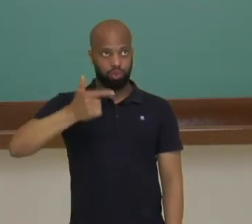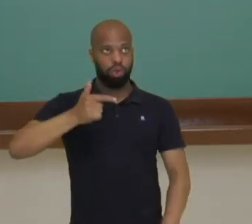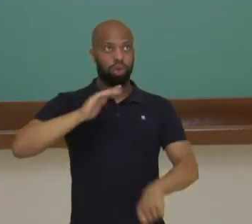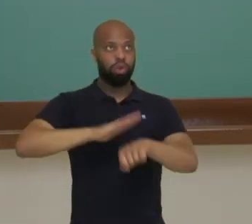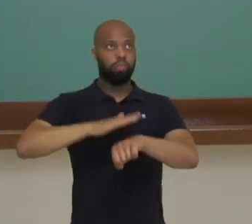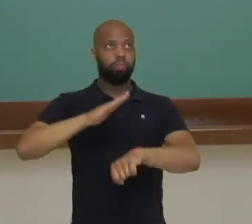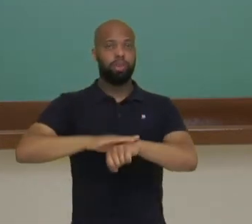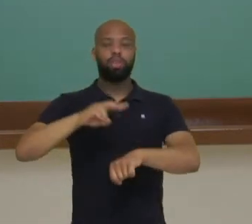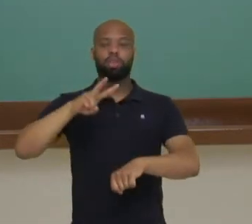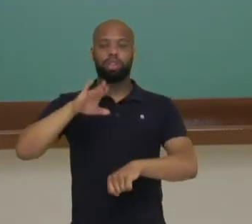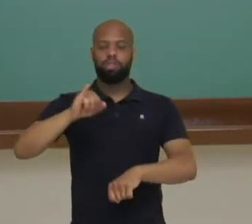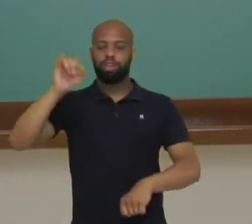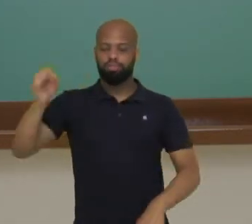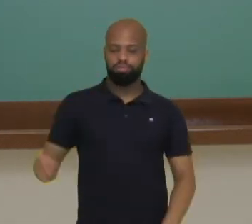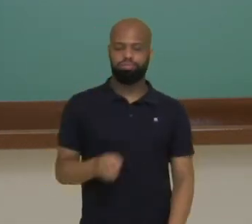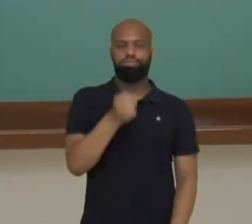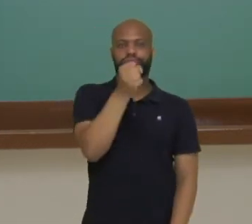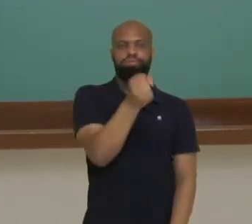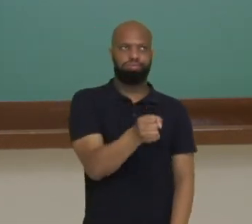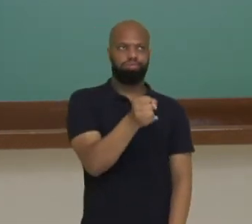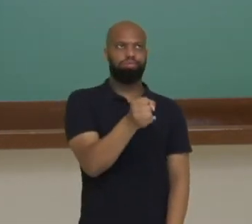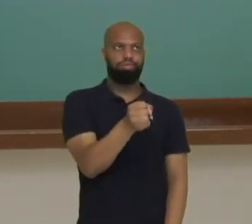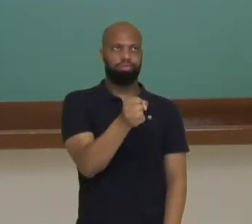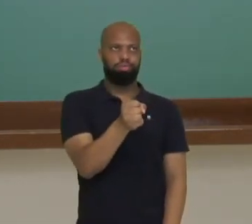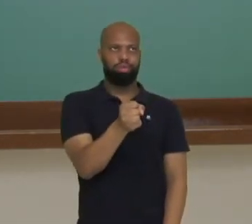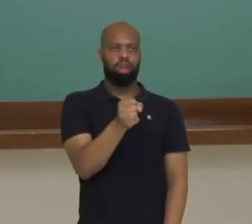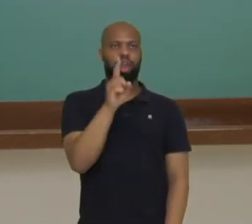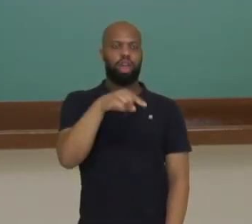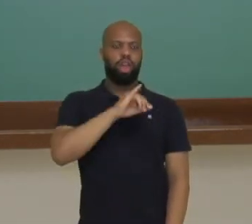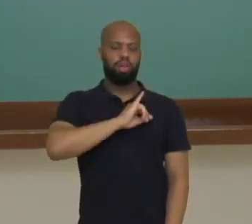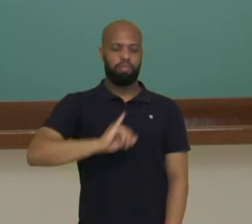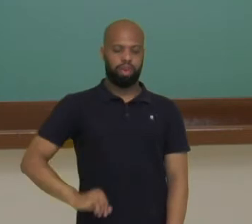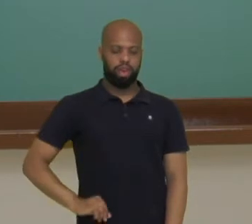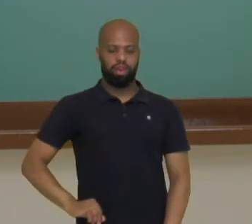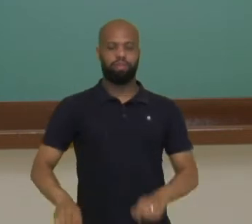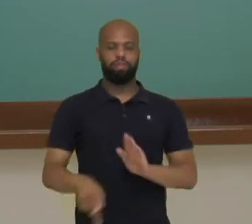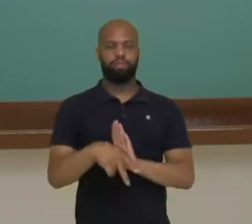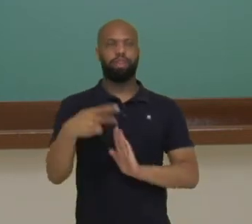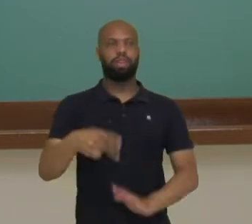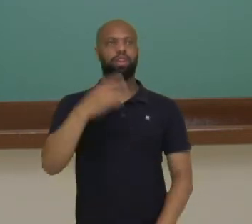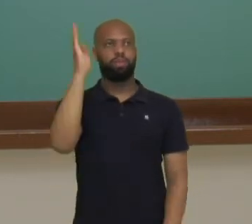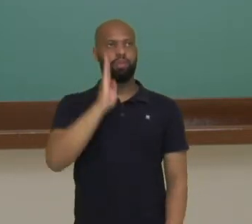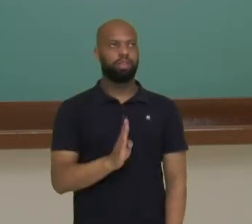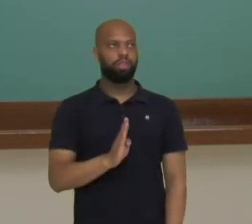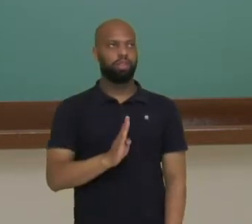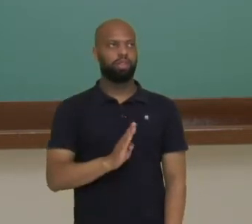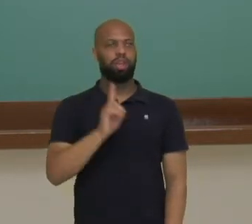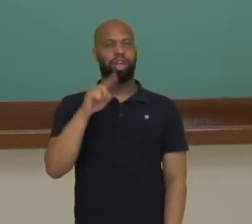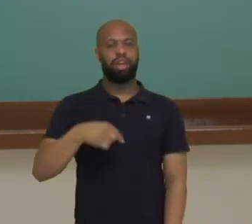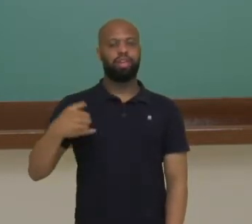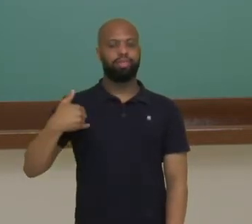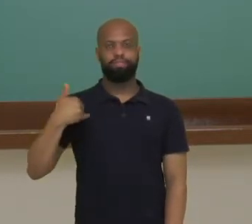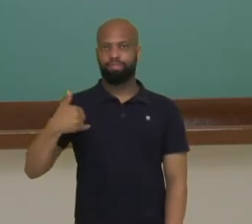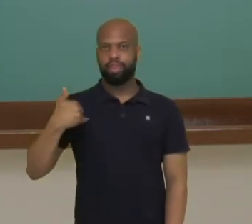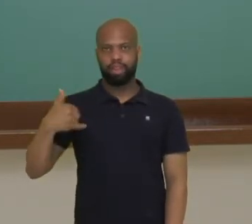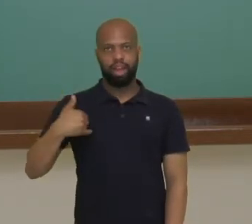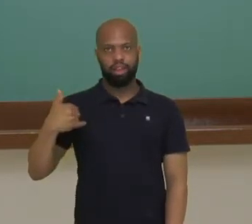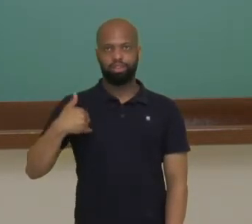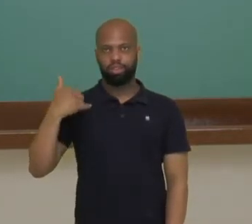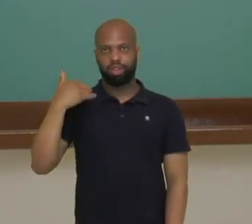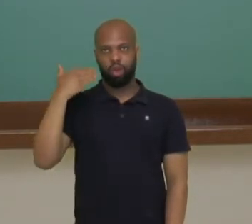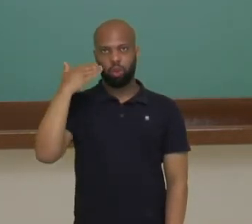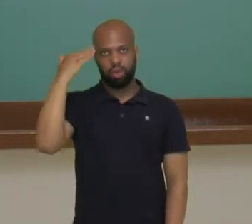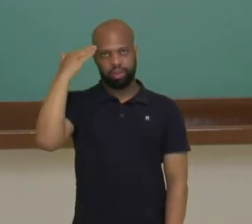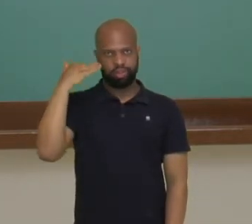vai assumir, né, ali então o Império do Brasil, gente, ele era um menino, ele era um